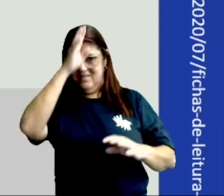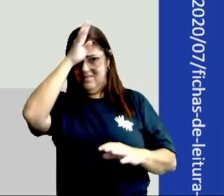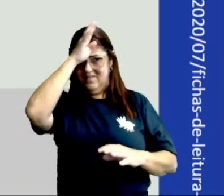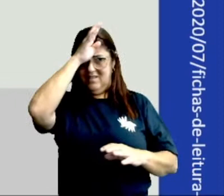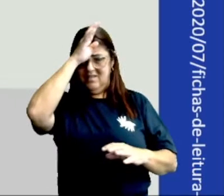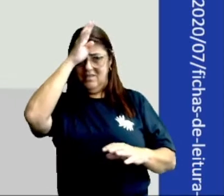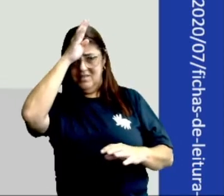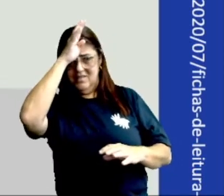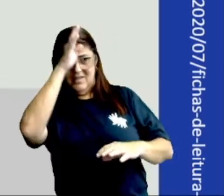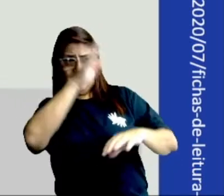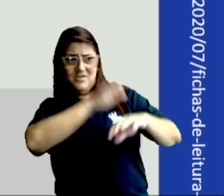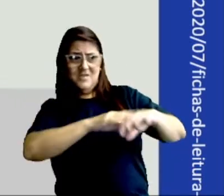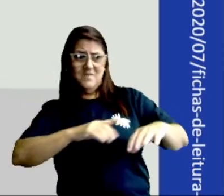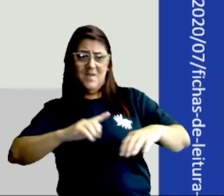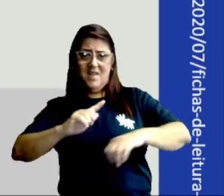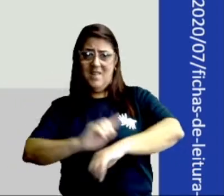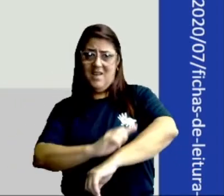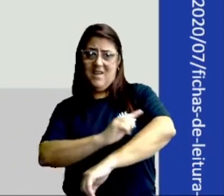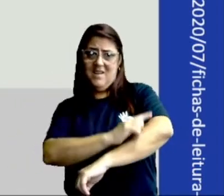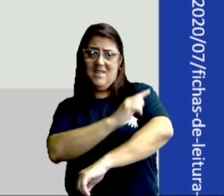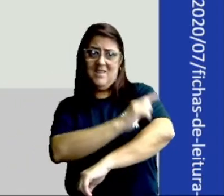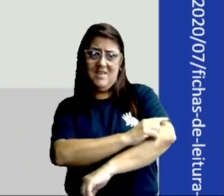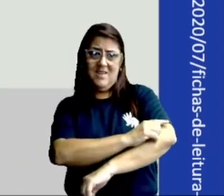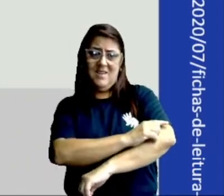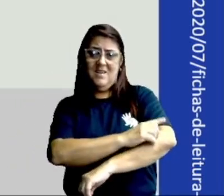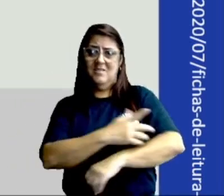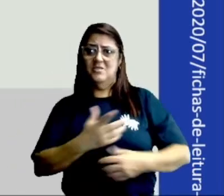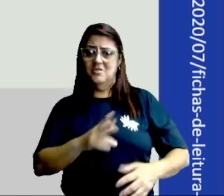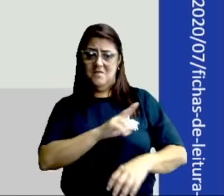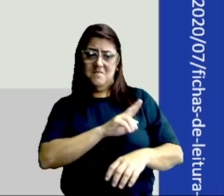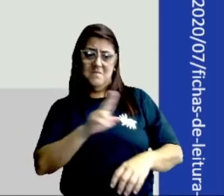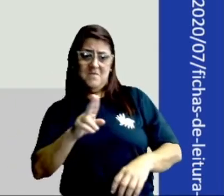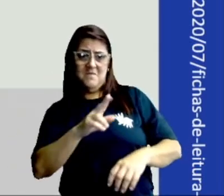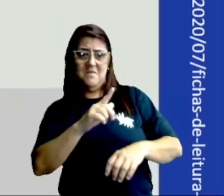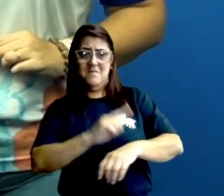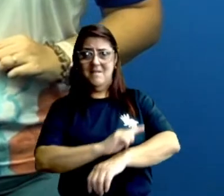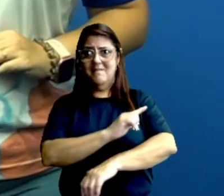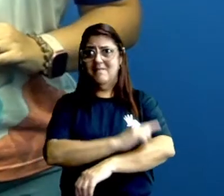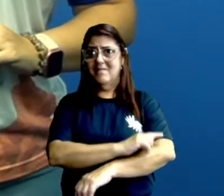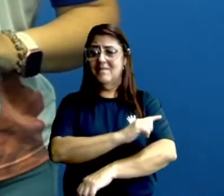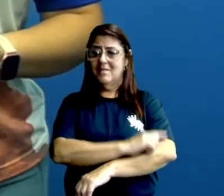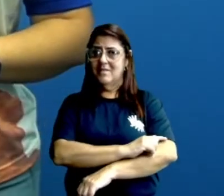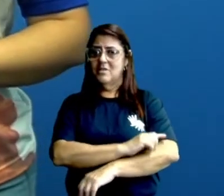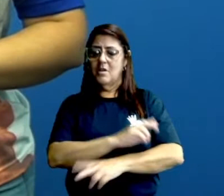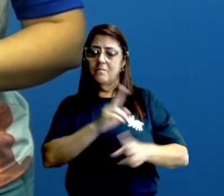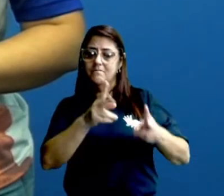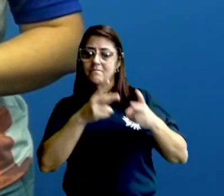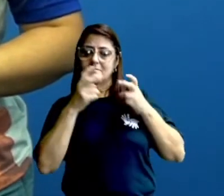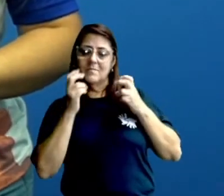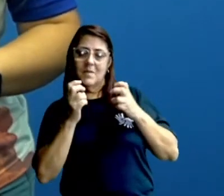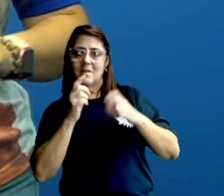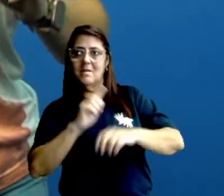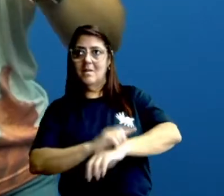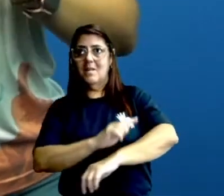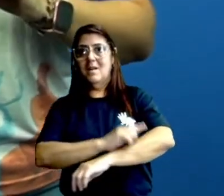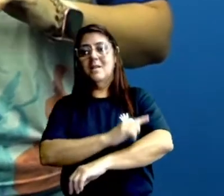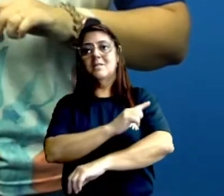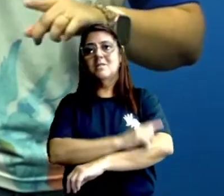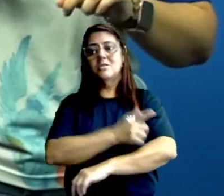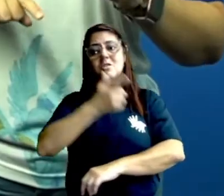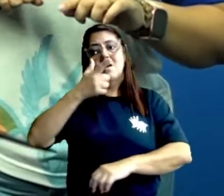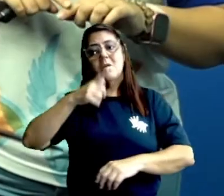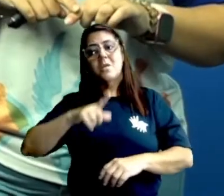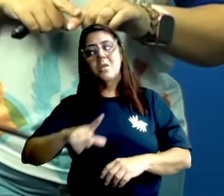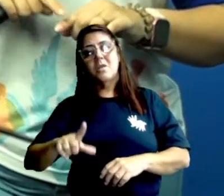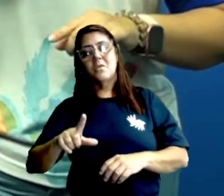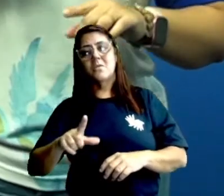sua tia chamar a largatixa de lagartixa. Olha só. Observa que aí na lagartixa, eu repito